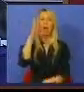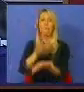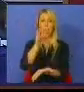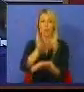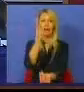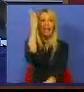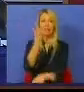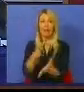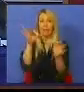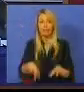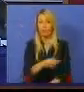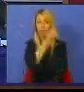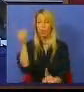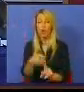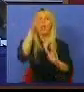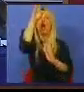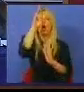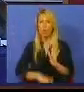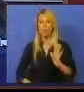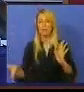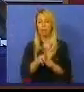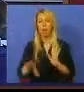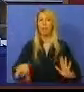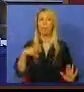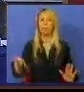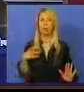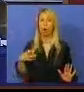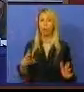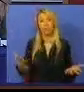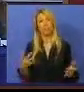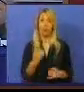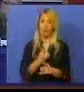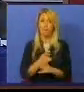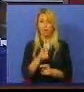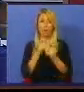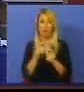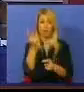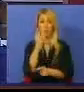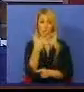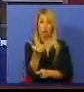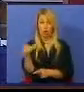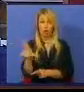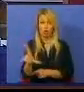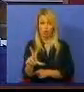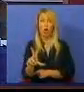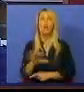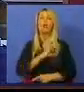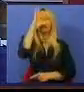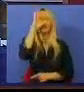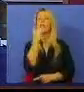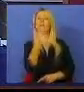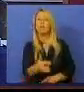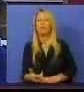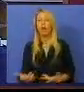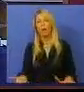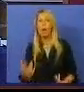ao final do ano a regulamentação da Lei do Património. E, na mesma entrevista de 12 de julho, dizia o Sr. Ministro, com